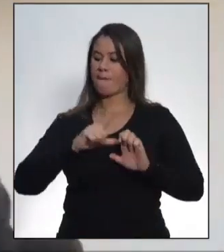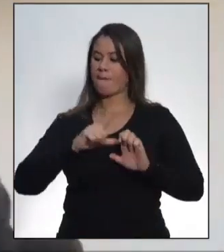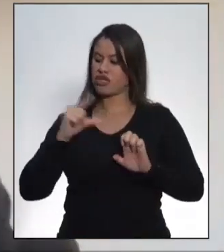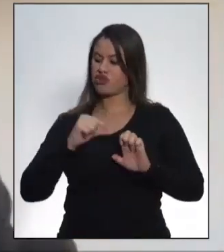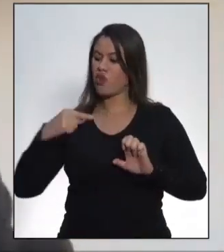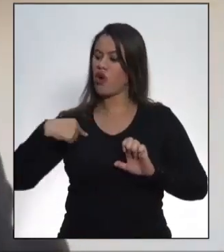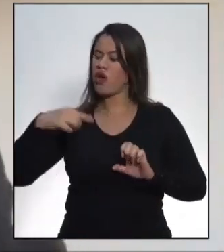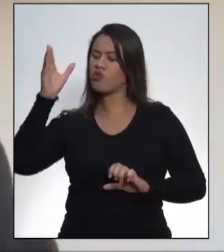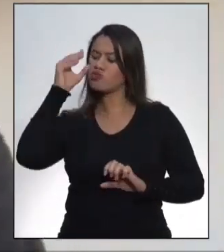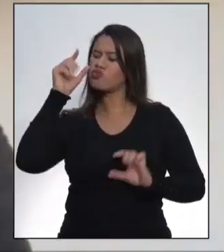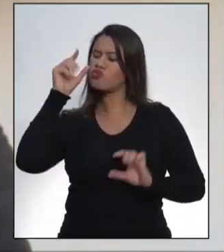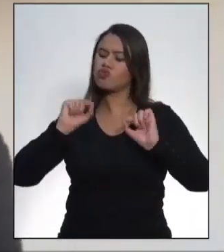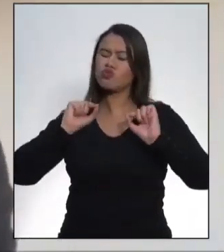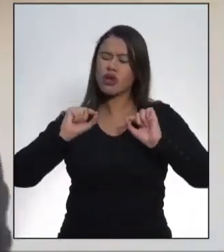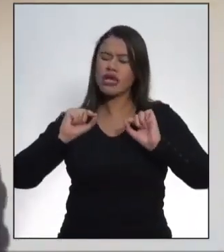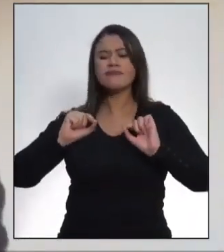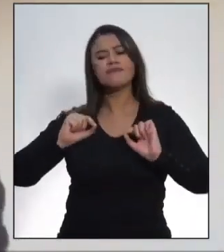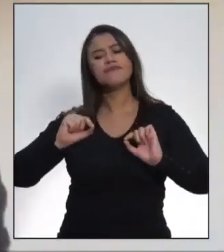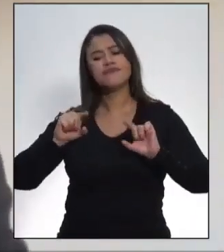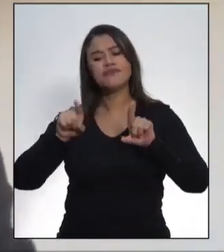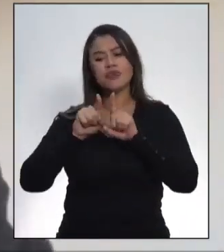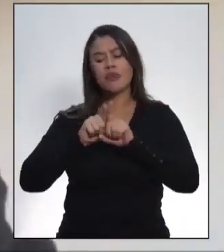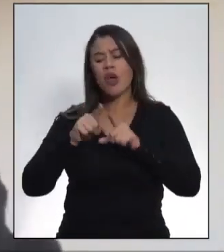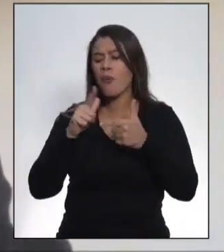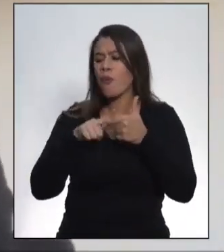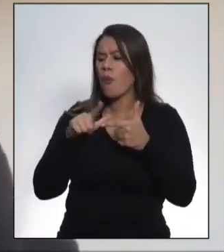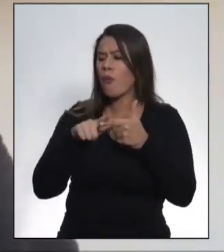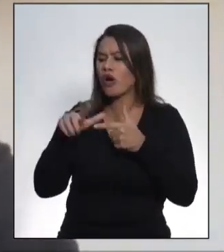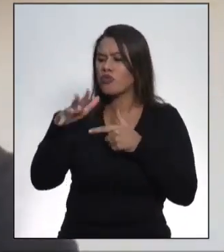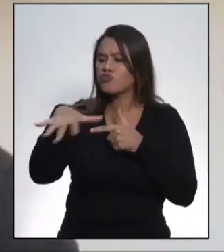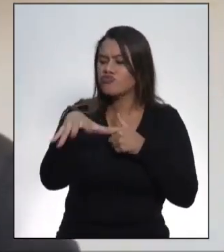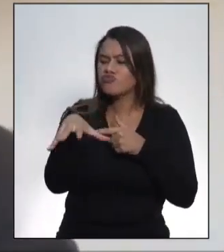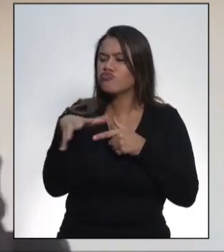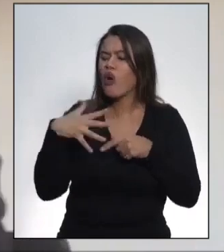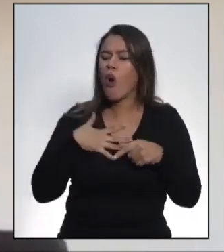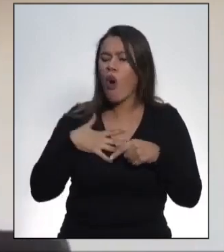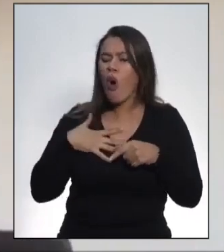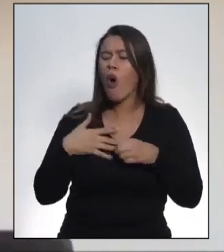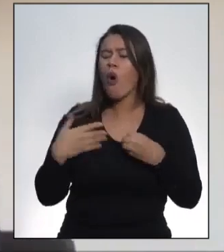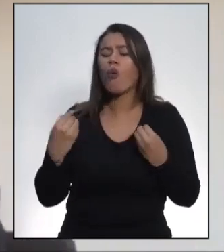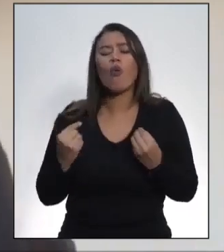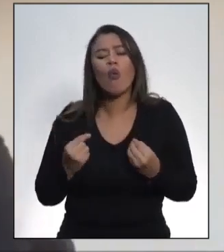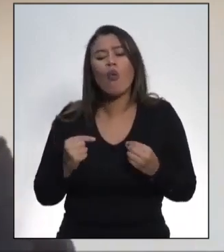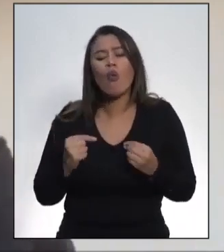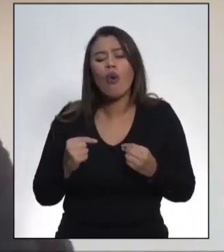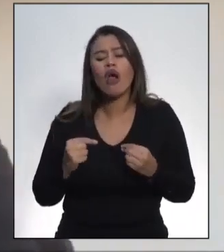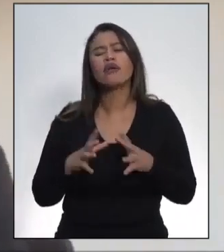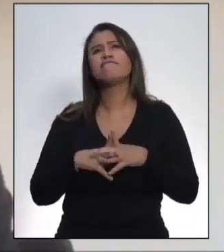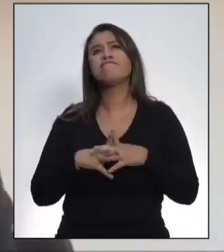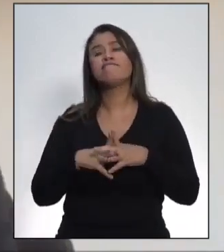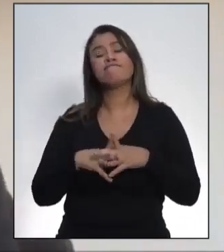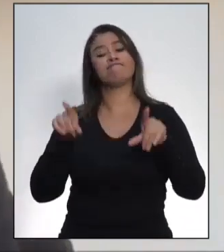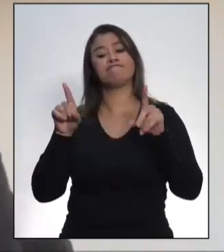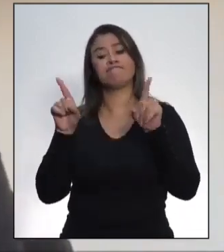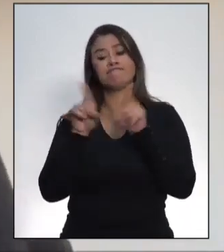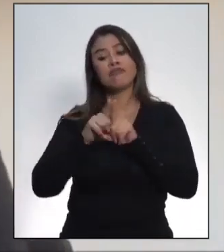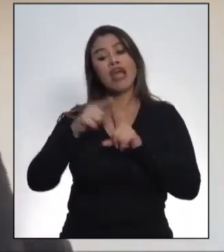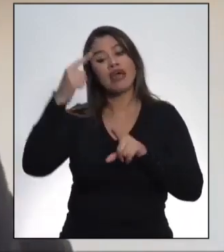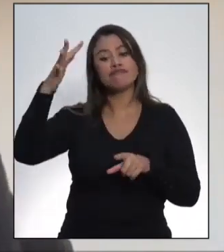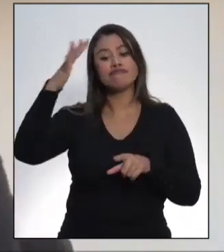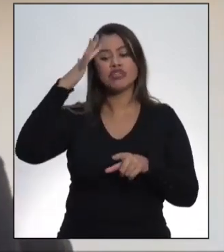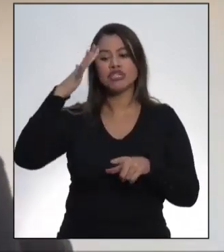problemas? Da mesma maneira, você também precisa pensar o quanto você está disposto ou disposta, é claro, a trabalhar em equipe, a